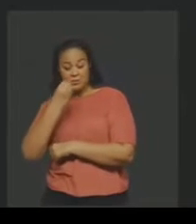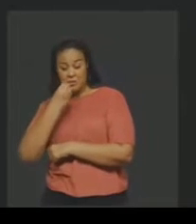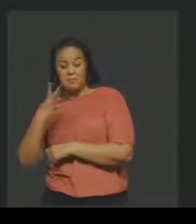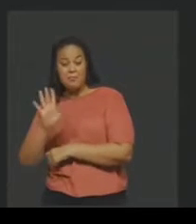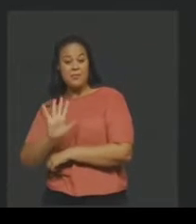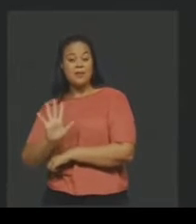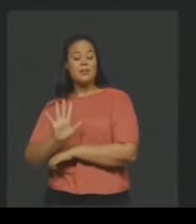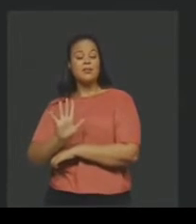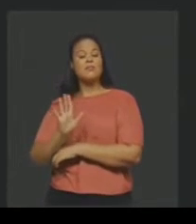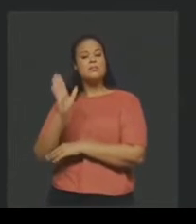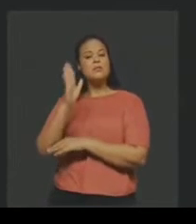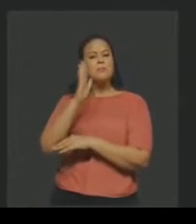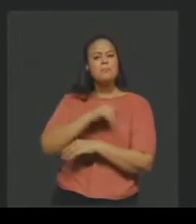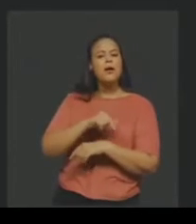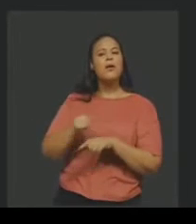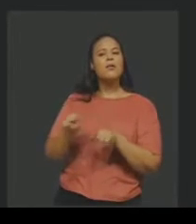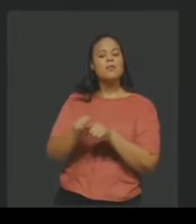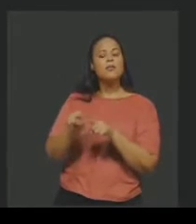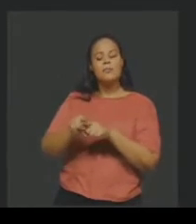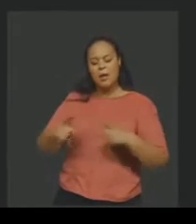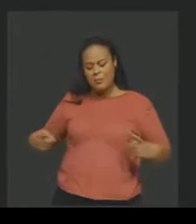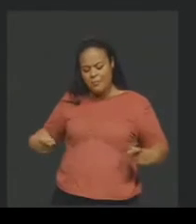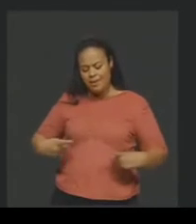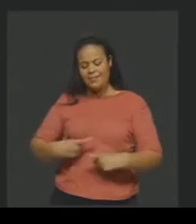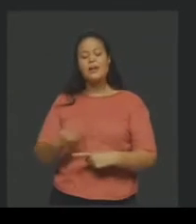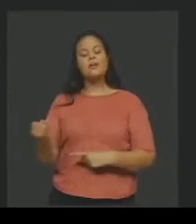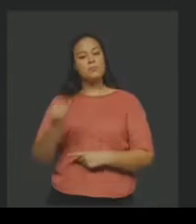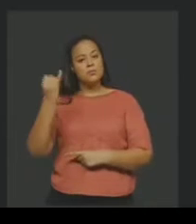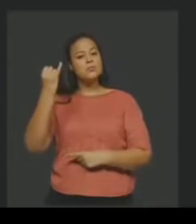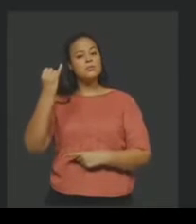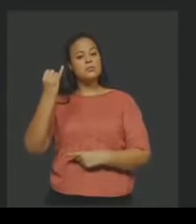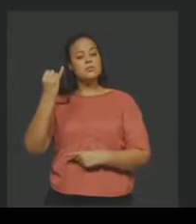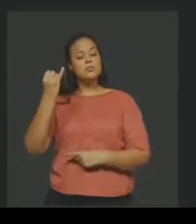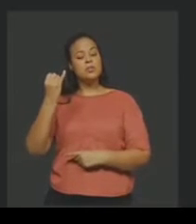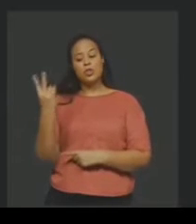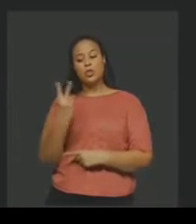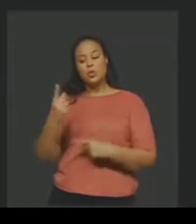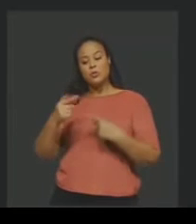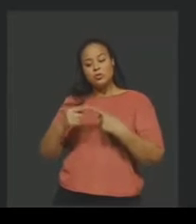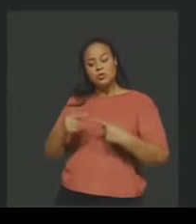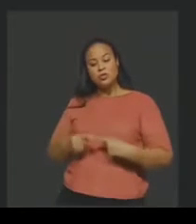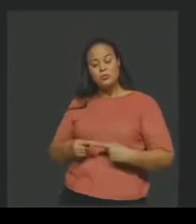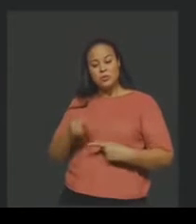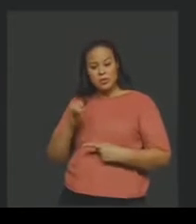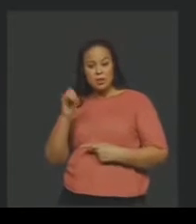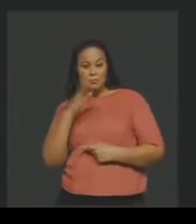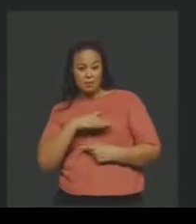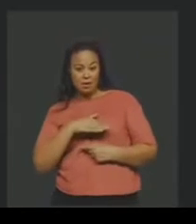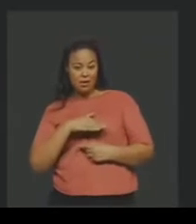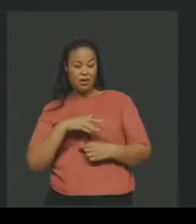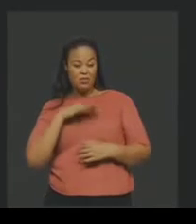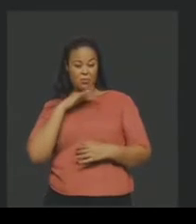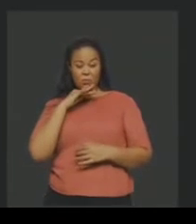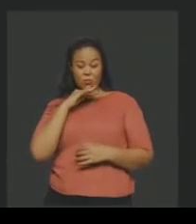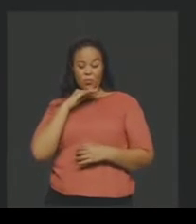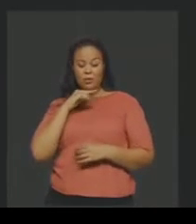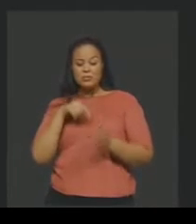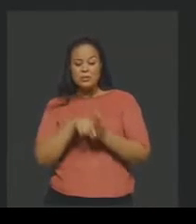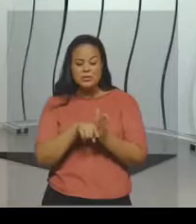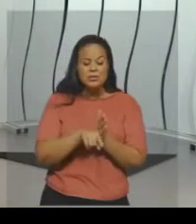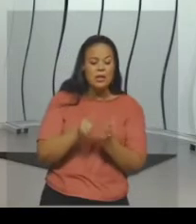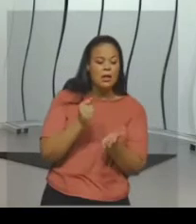patogênica, causar doenças, torna a bactéria também importante. Se a bactéria faz mal, a gente precisa de gastar dinheiro,